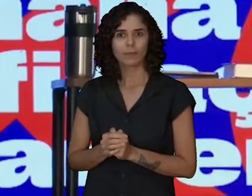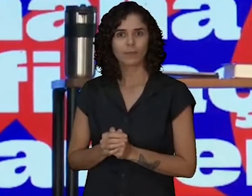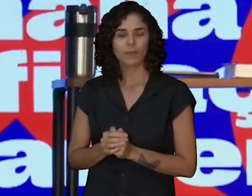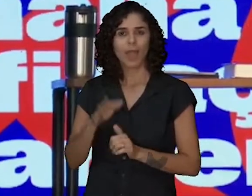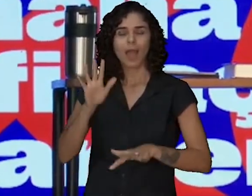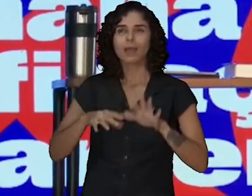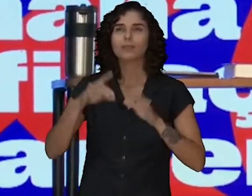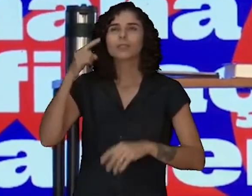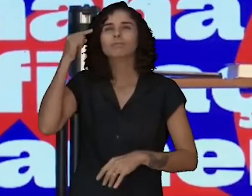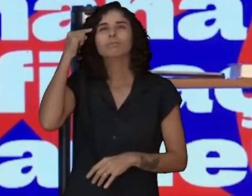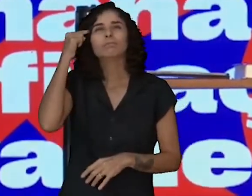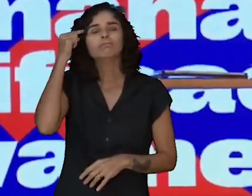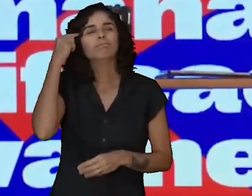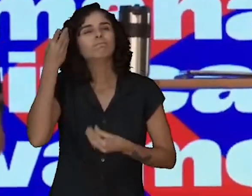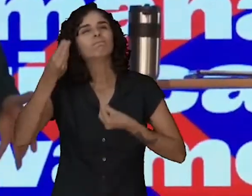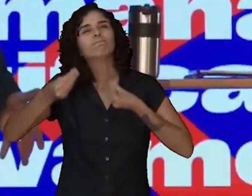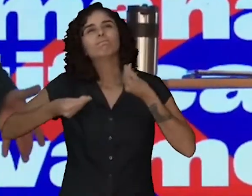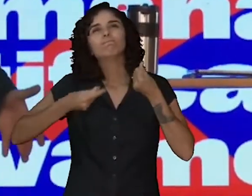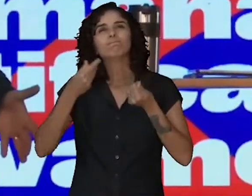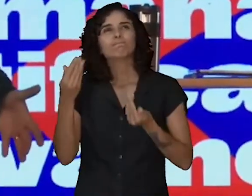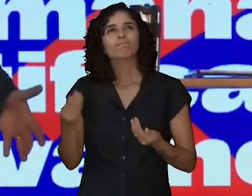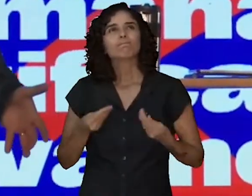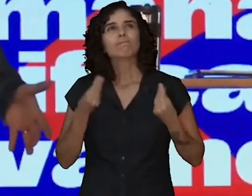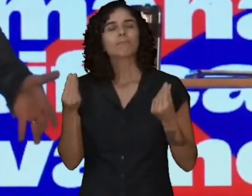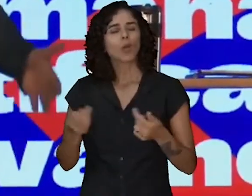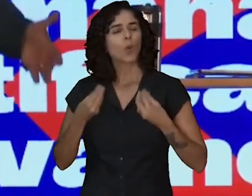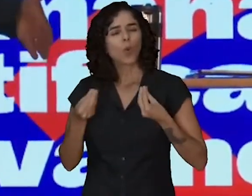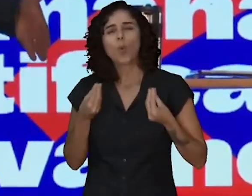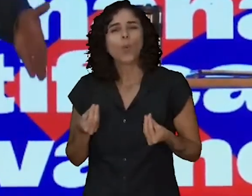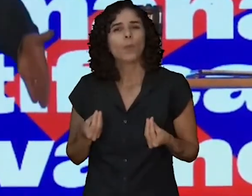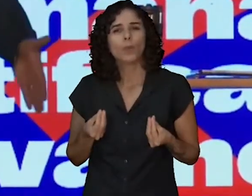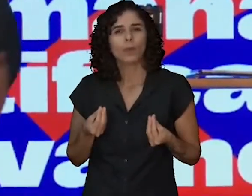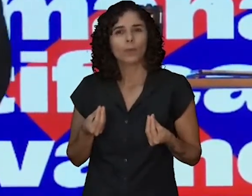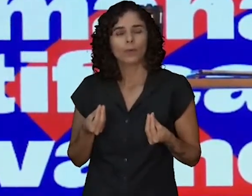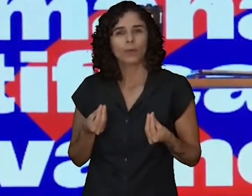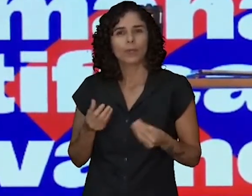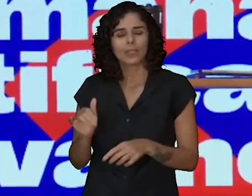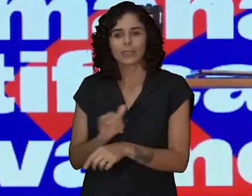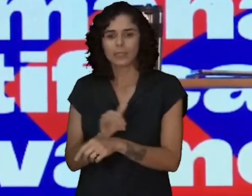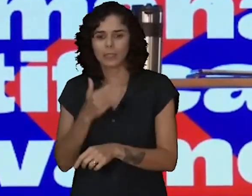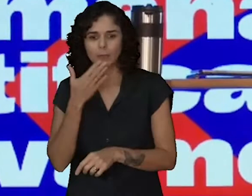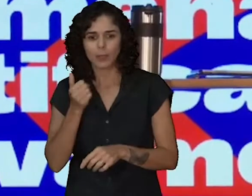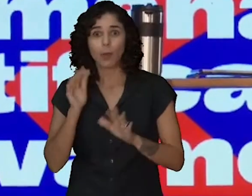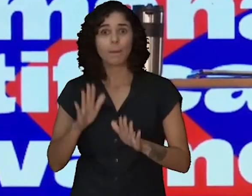sobre como nós deveríamos fazer, mas não faz.